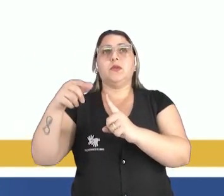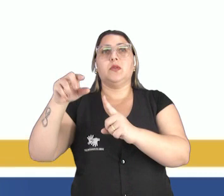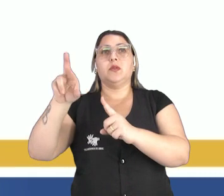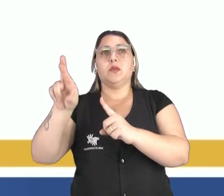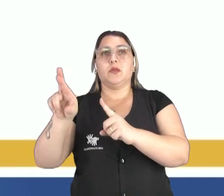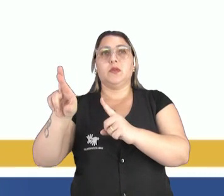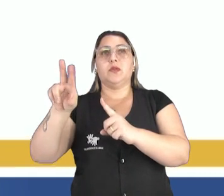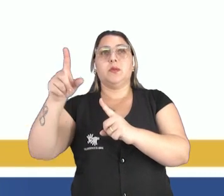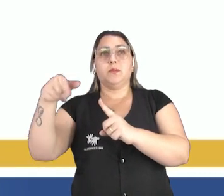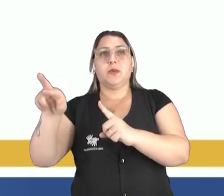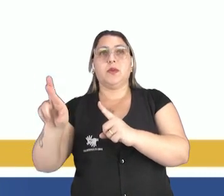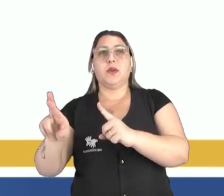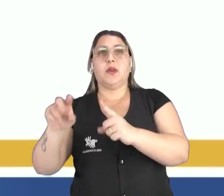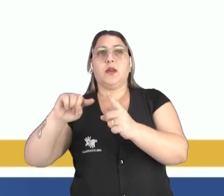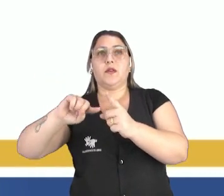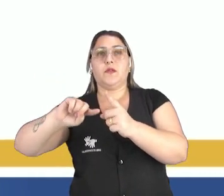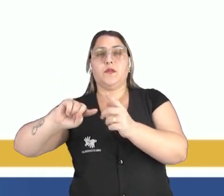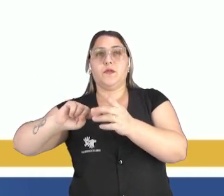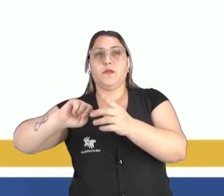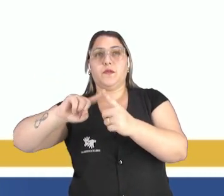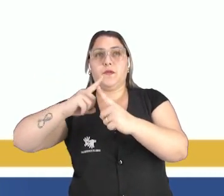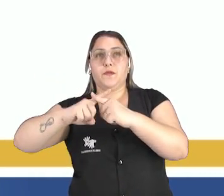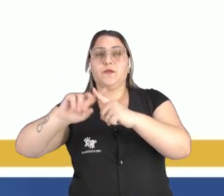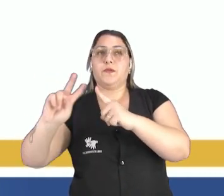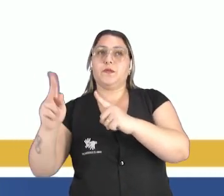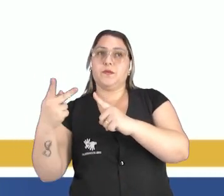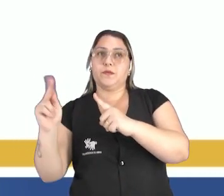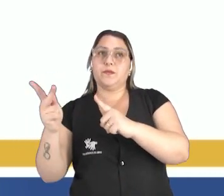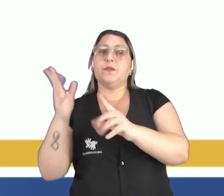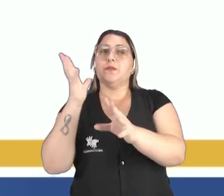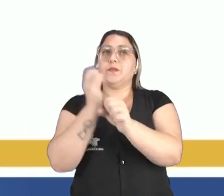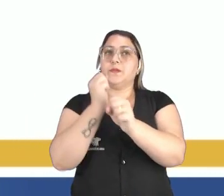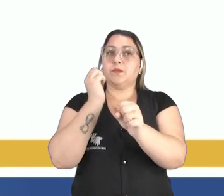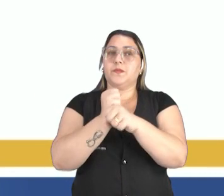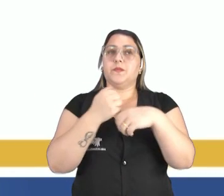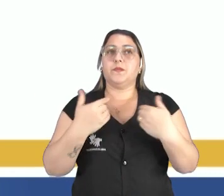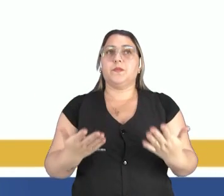você lembrar disso daqui. Isso aqui vai me dar então a área total.